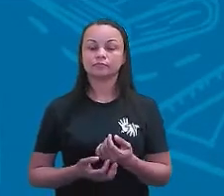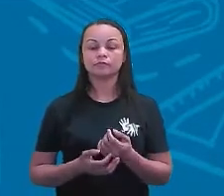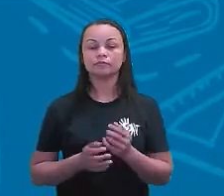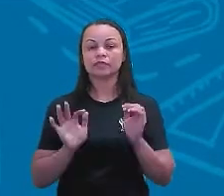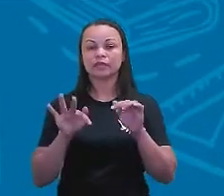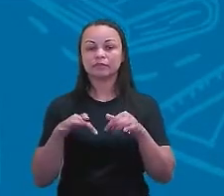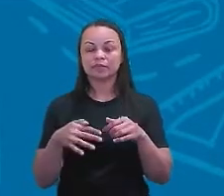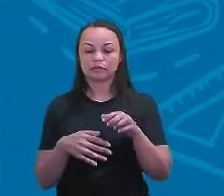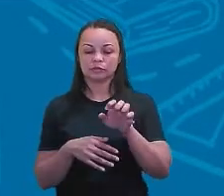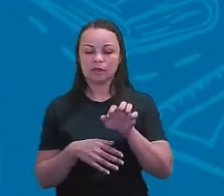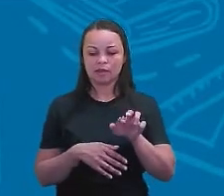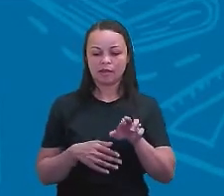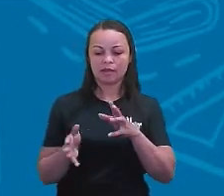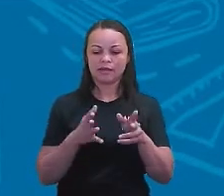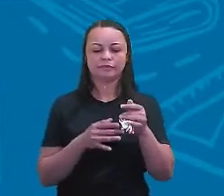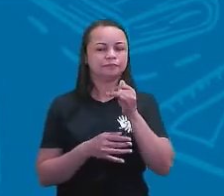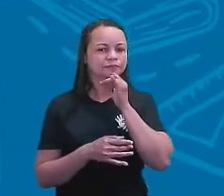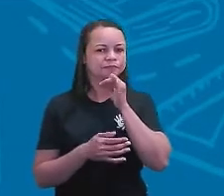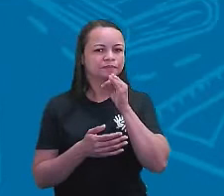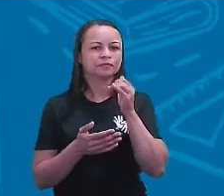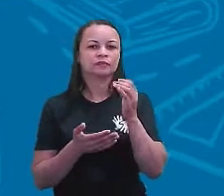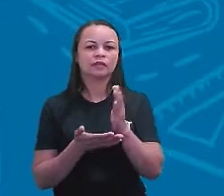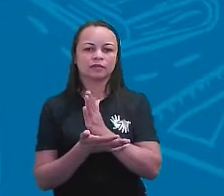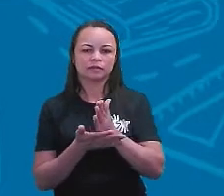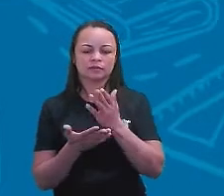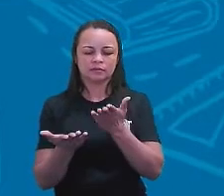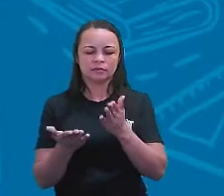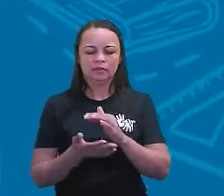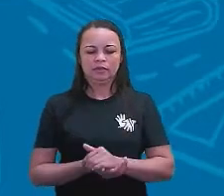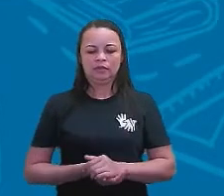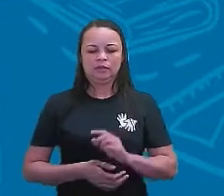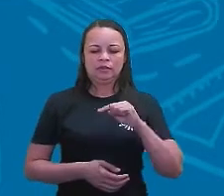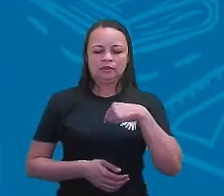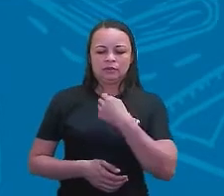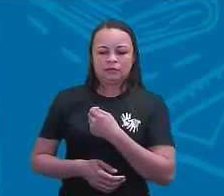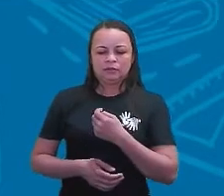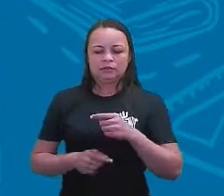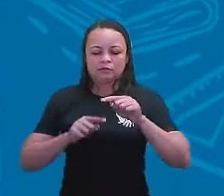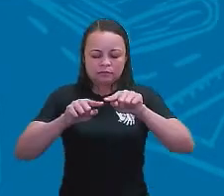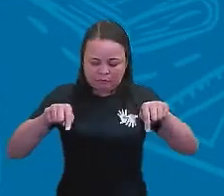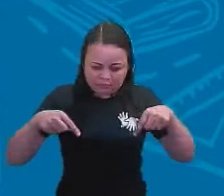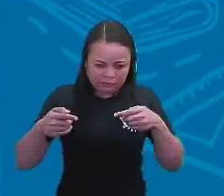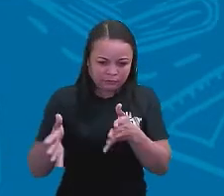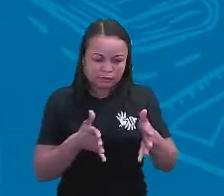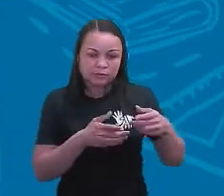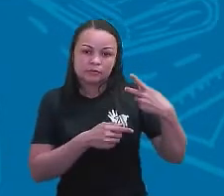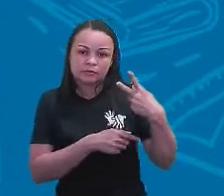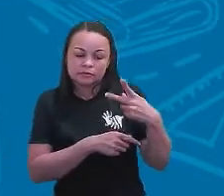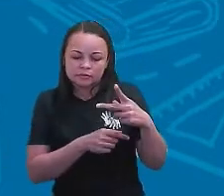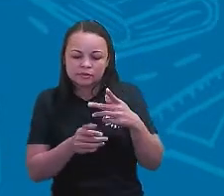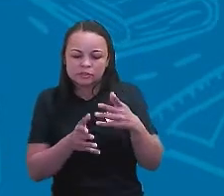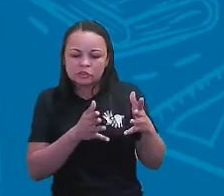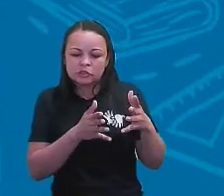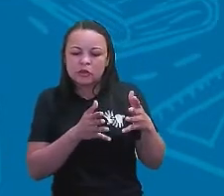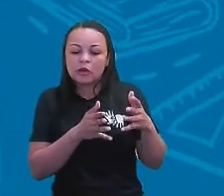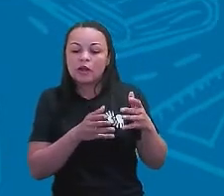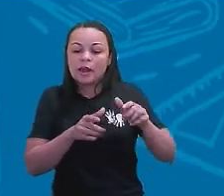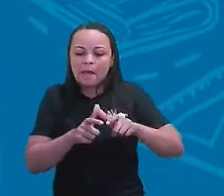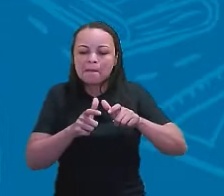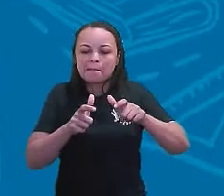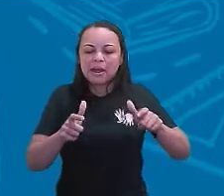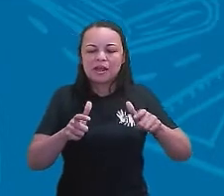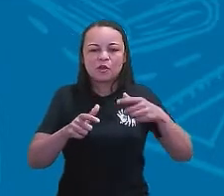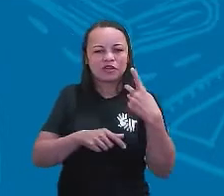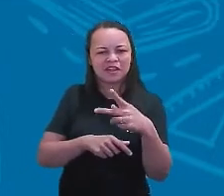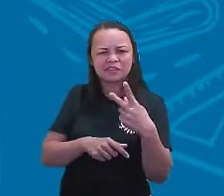gente tem também aqui alguns exemplos. Our living room is larger than yours. Então, large, terminou em